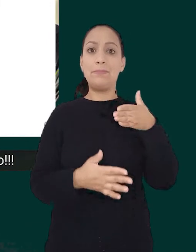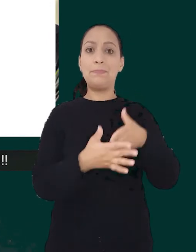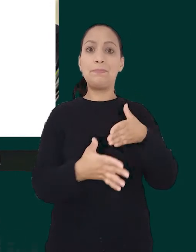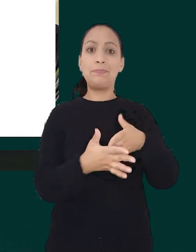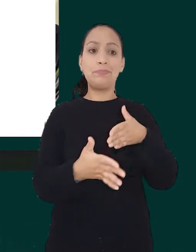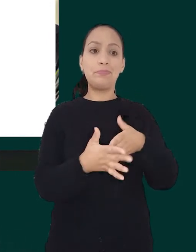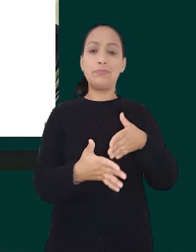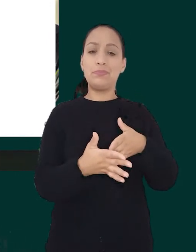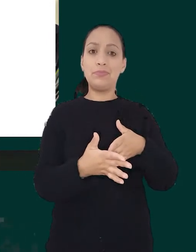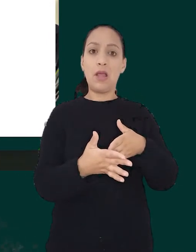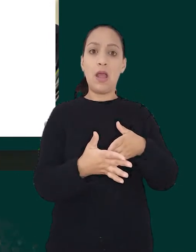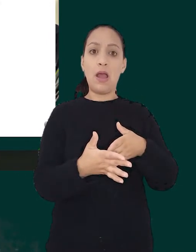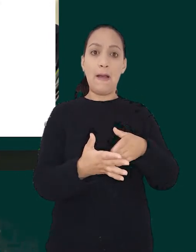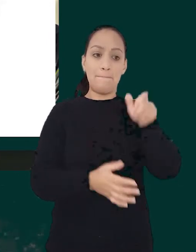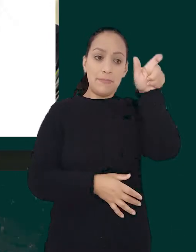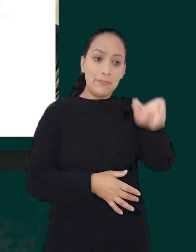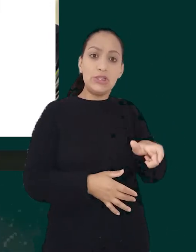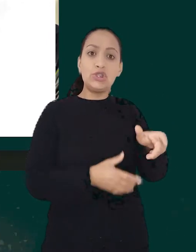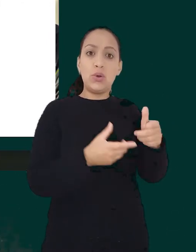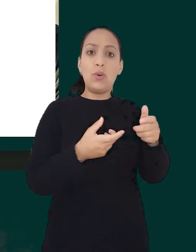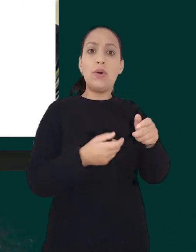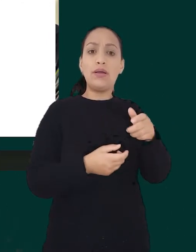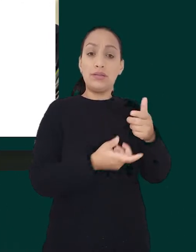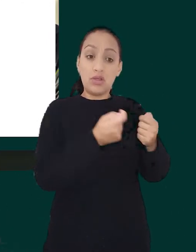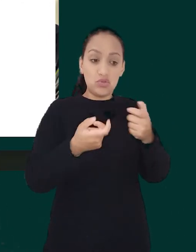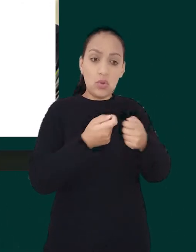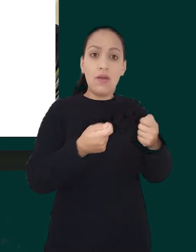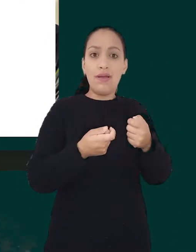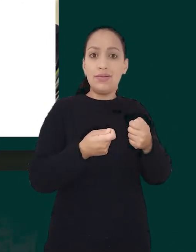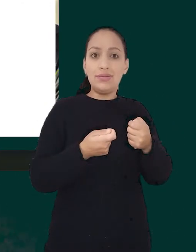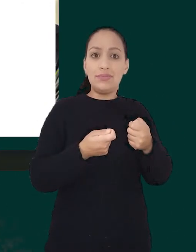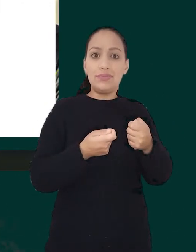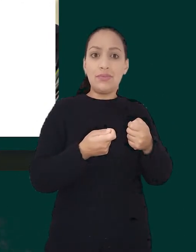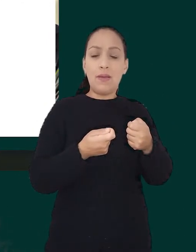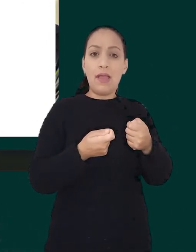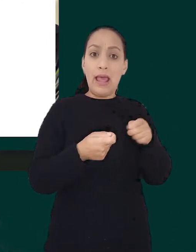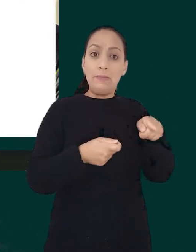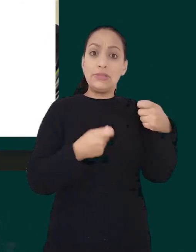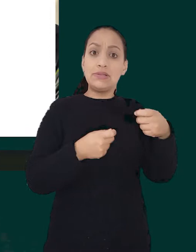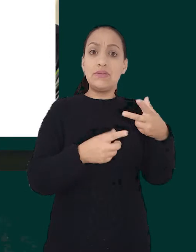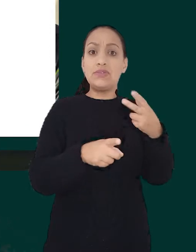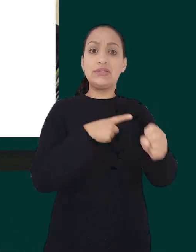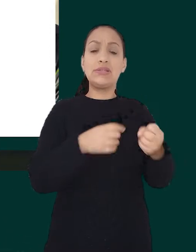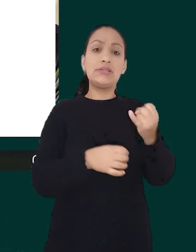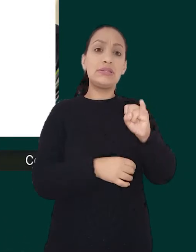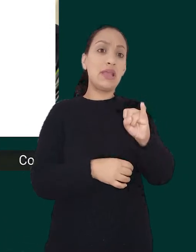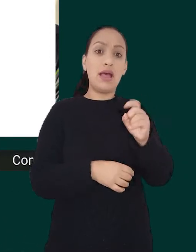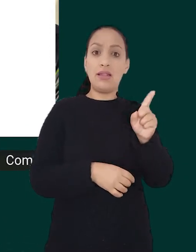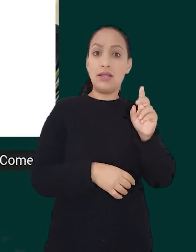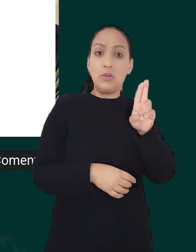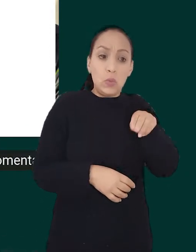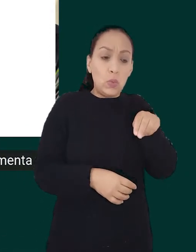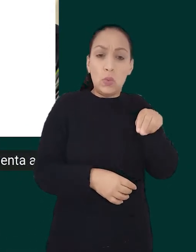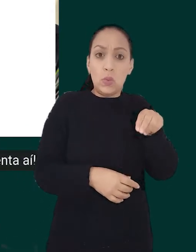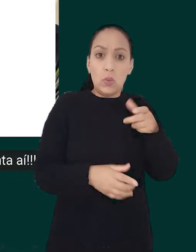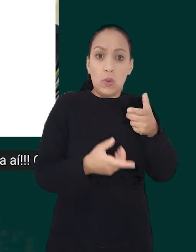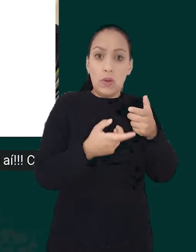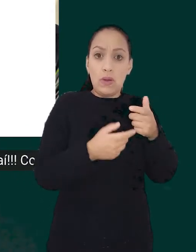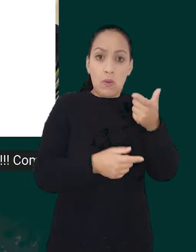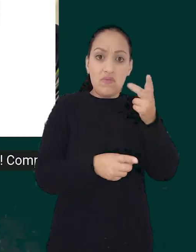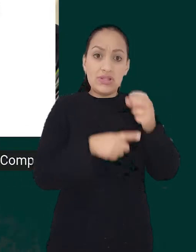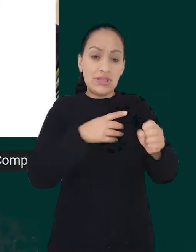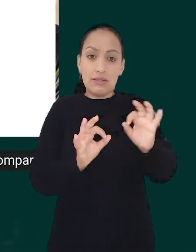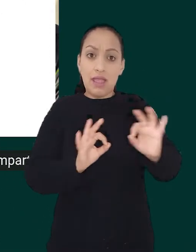vai frustrar ele vai deixar de gastar dentro do jogo. Então, essa questão que tu não